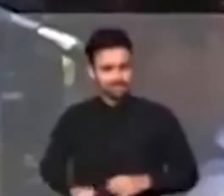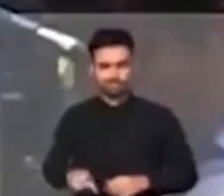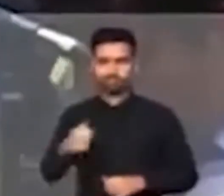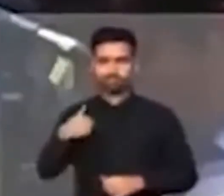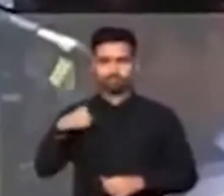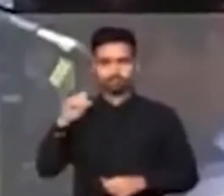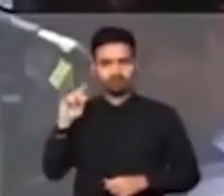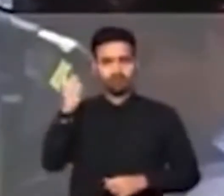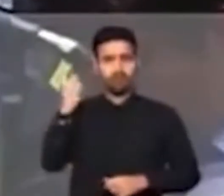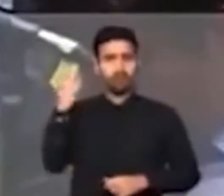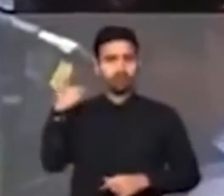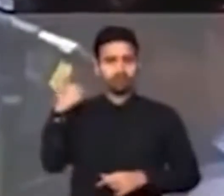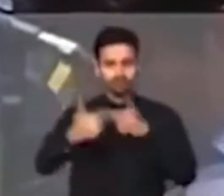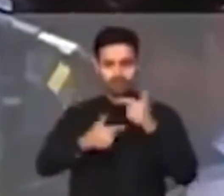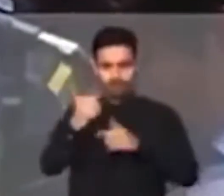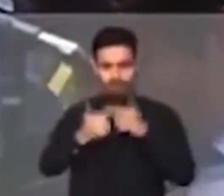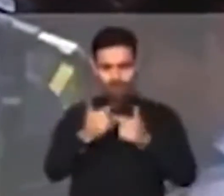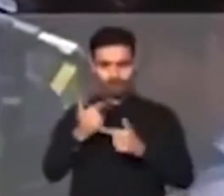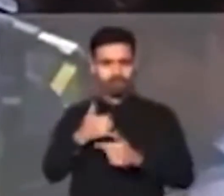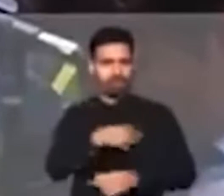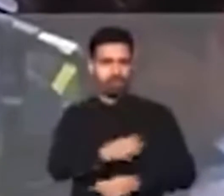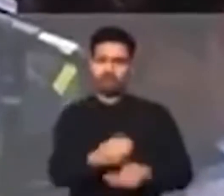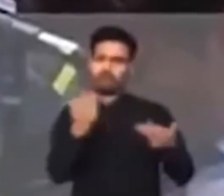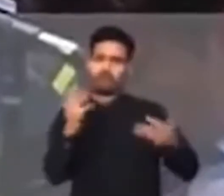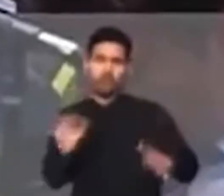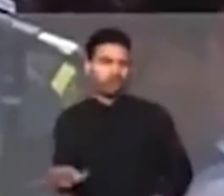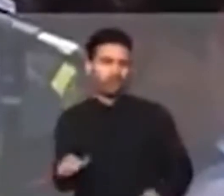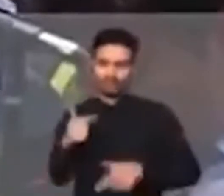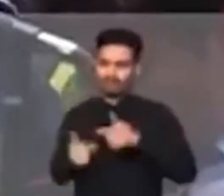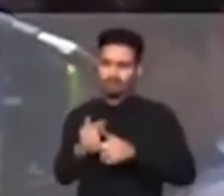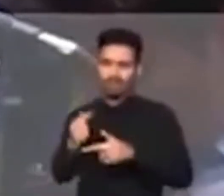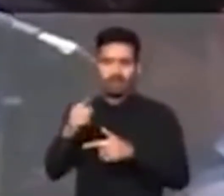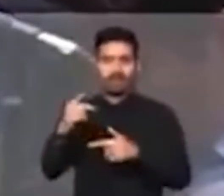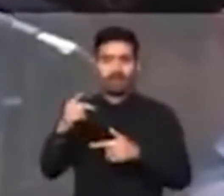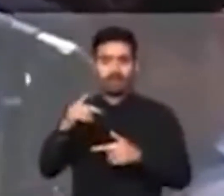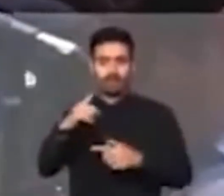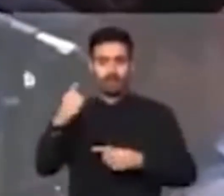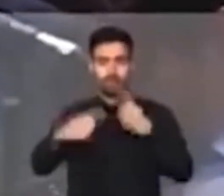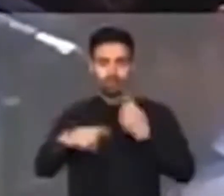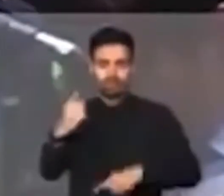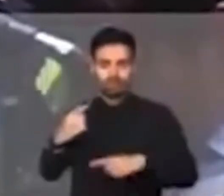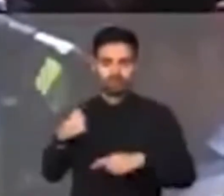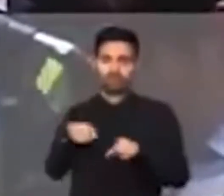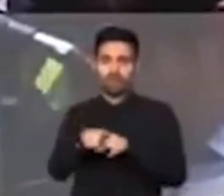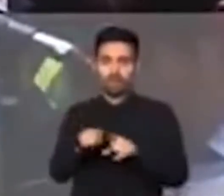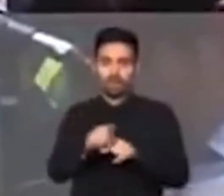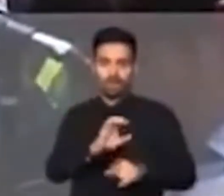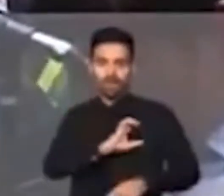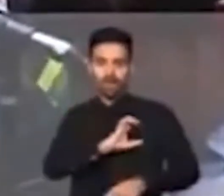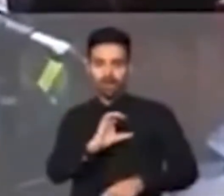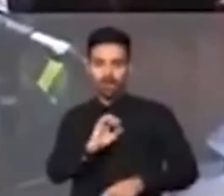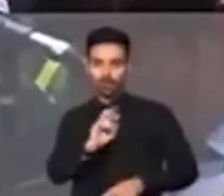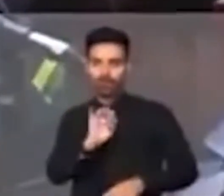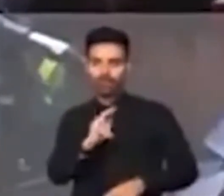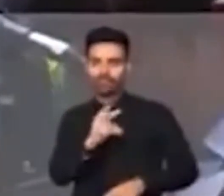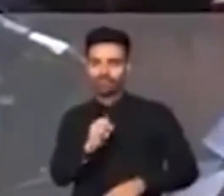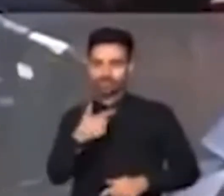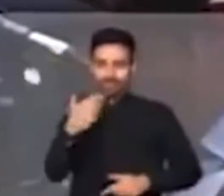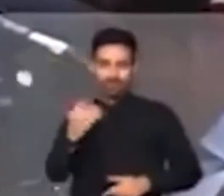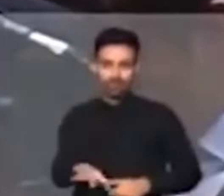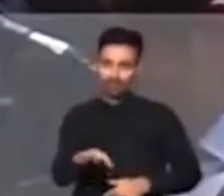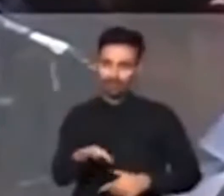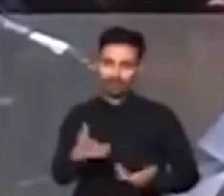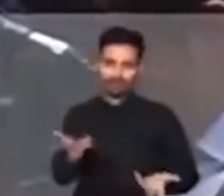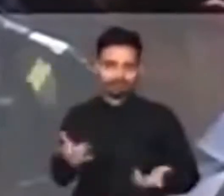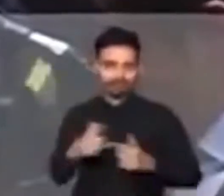mandato. Meus filhos nunca quiseram que eu entrasse na política, e a maioria dos corintianos também não, mas infelizmente entrei. E que